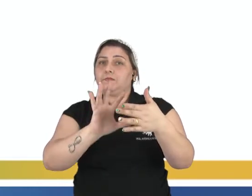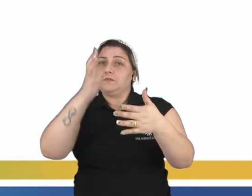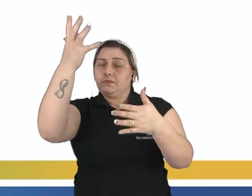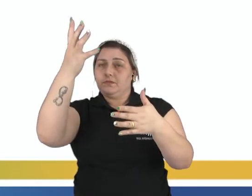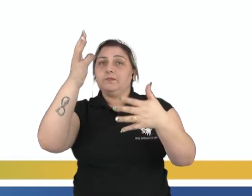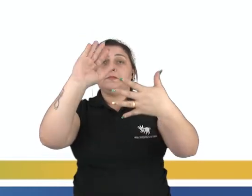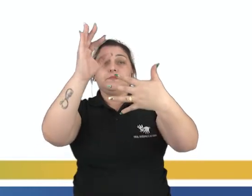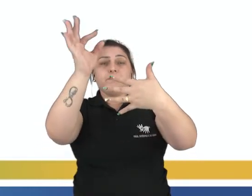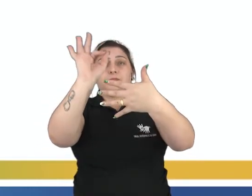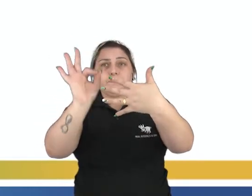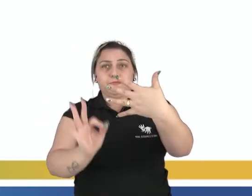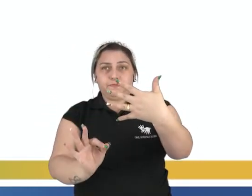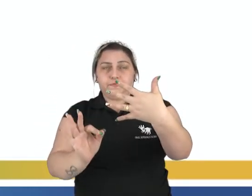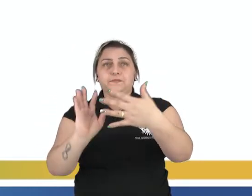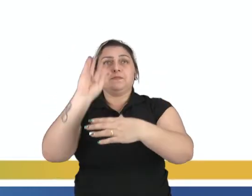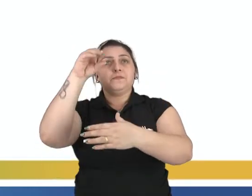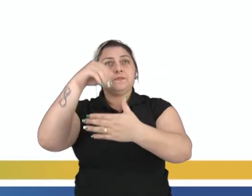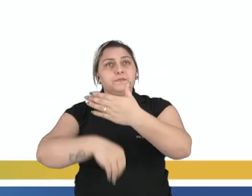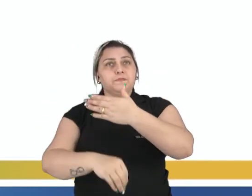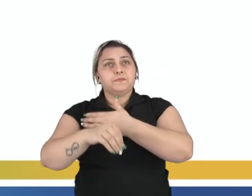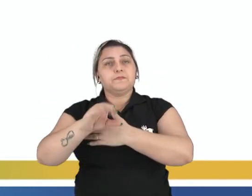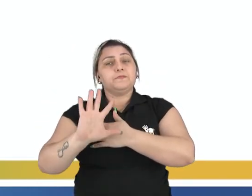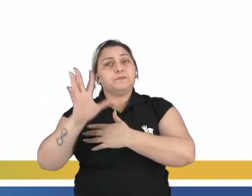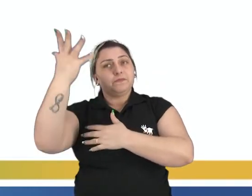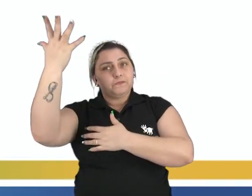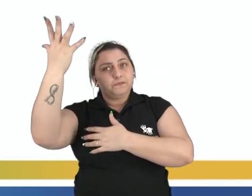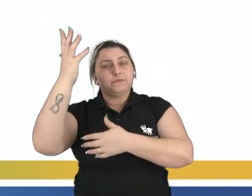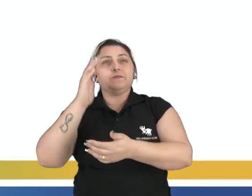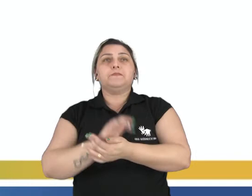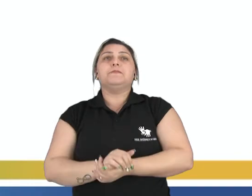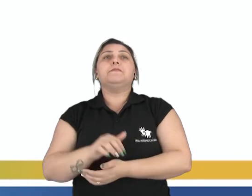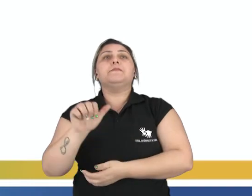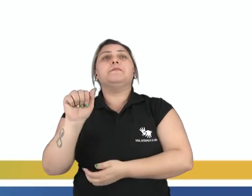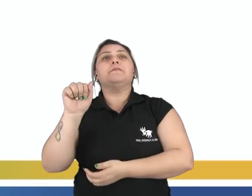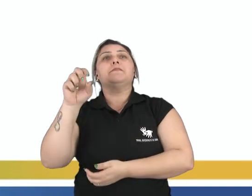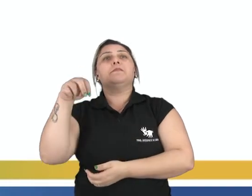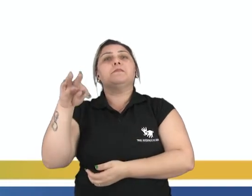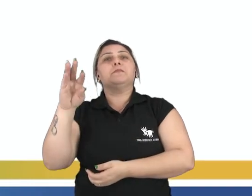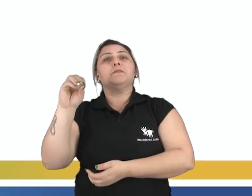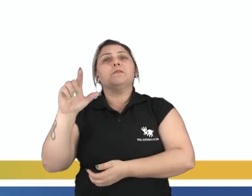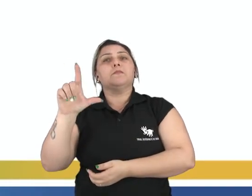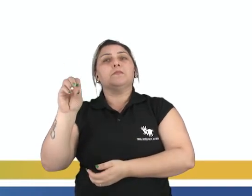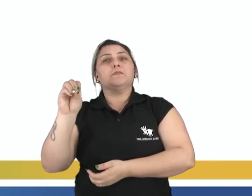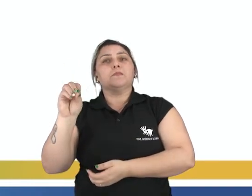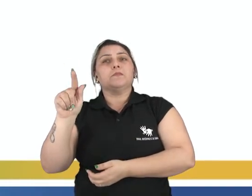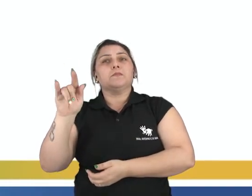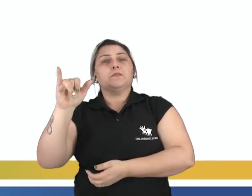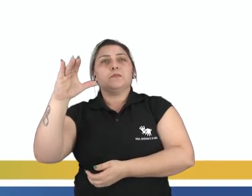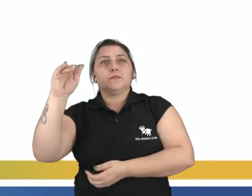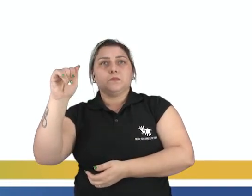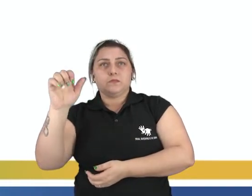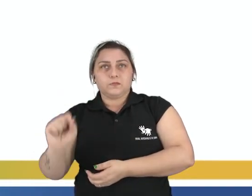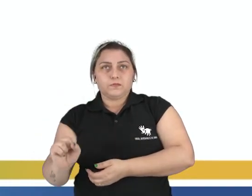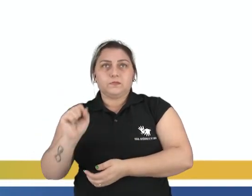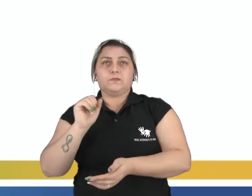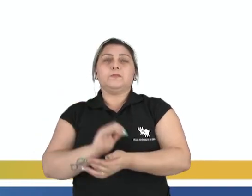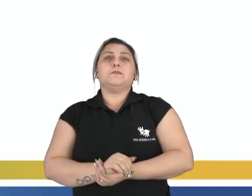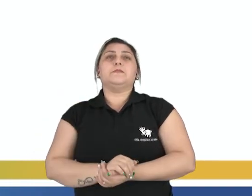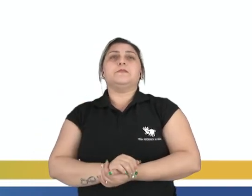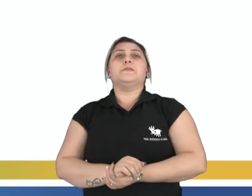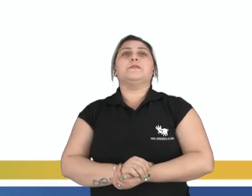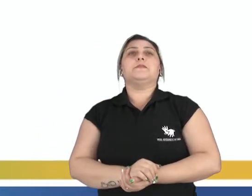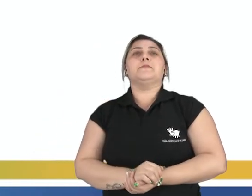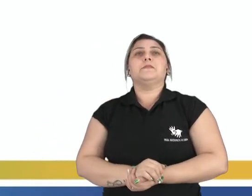suas definições. Dentro da realidade, que é da perspectiva ontológica, são os dados crus, o recorte ali daquela